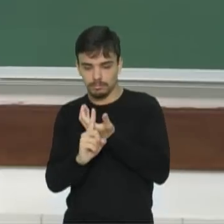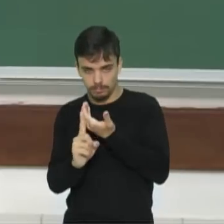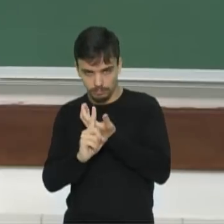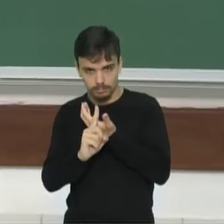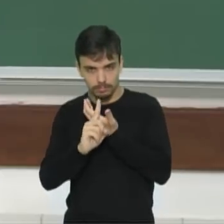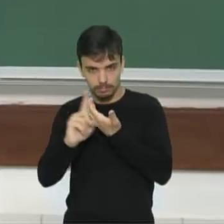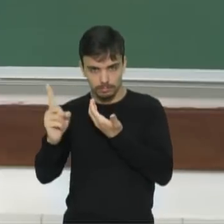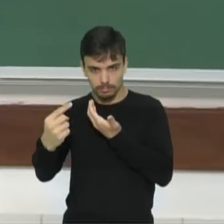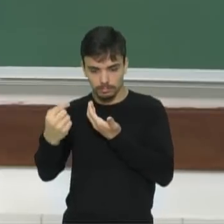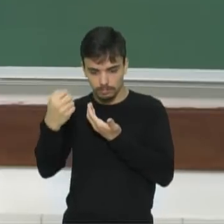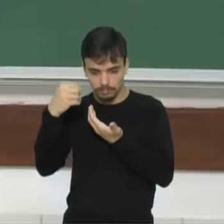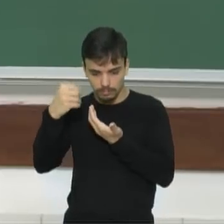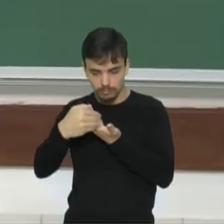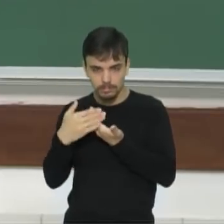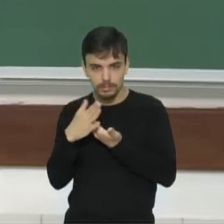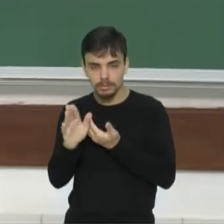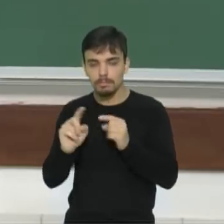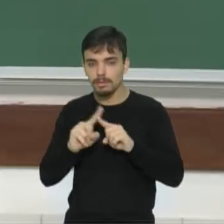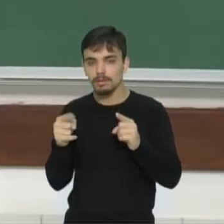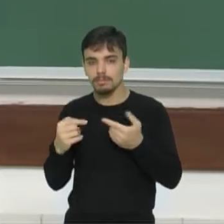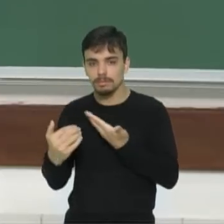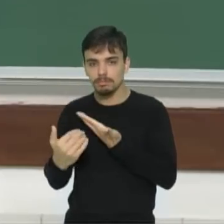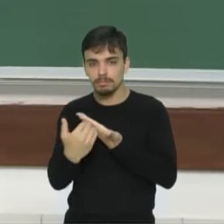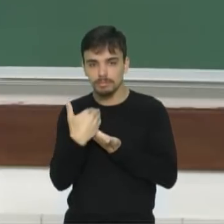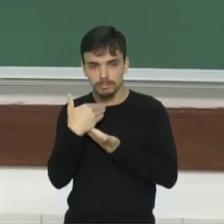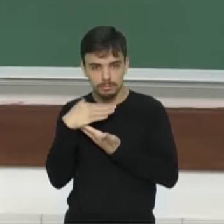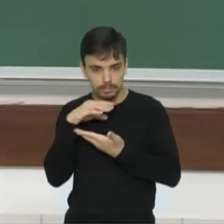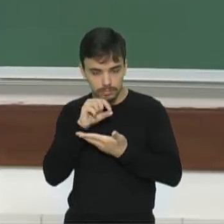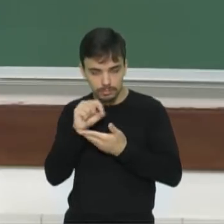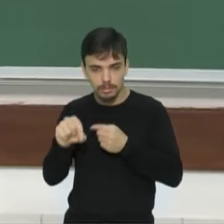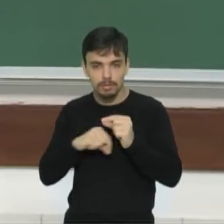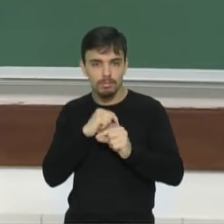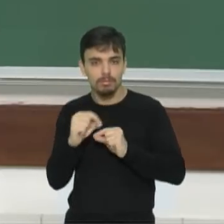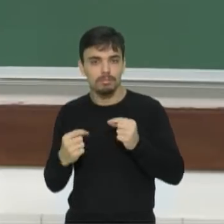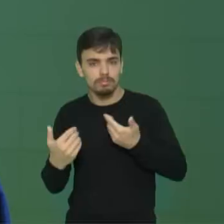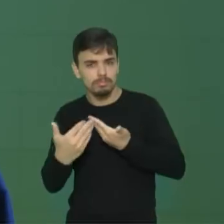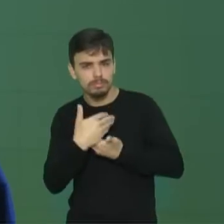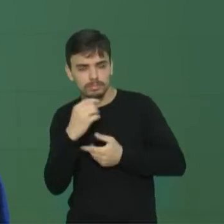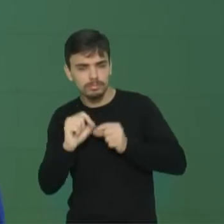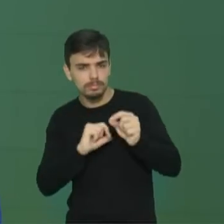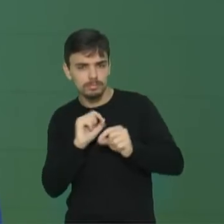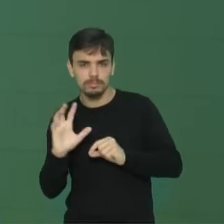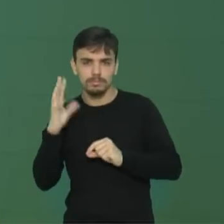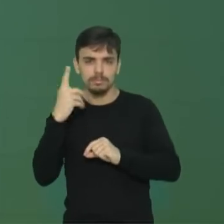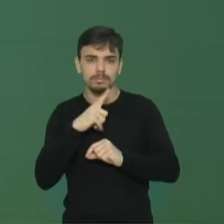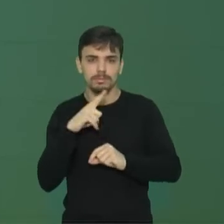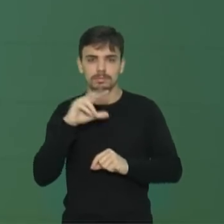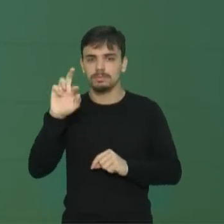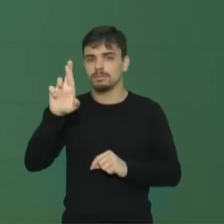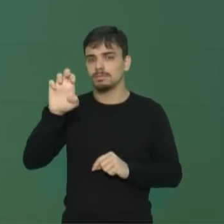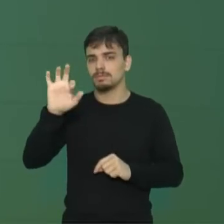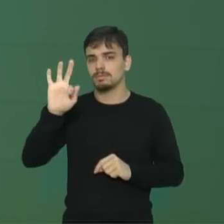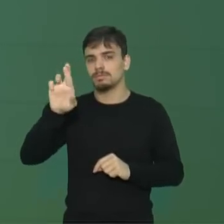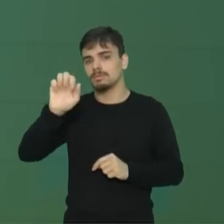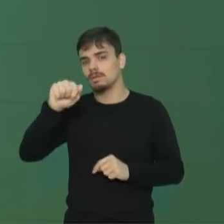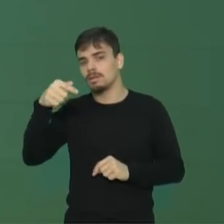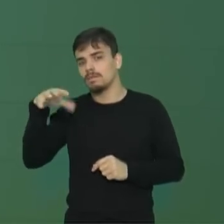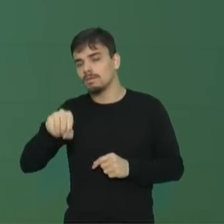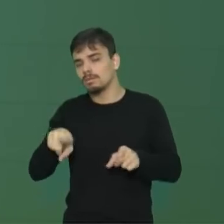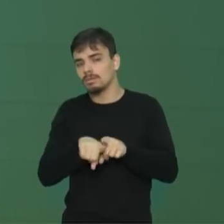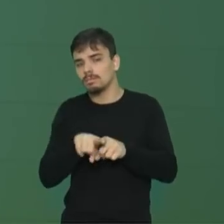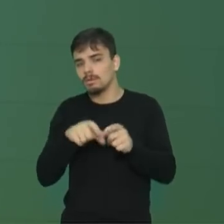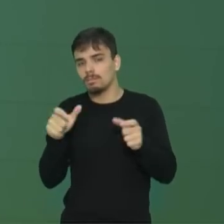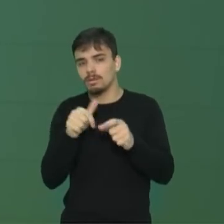voltar. Só que ela tem que passar pelo vidro. E ao passar pelo vidro, ela sofre refração, lembram? E um